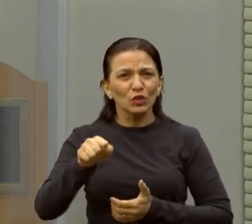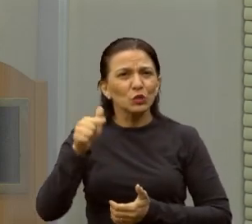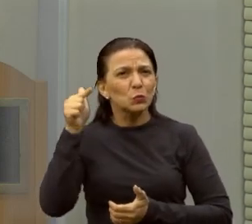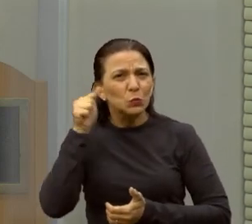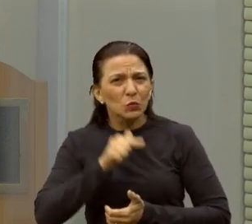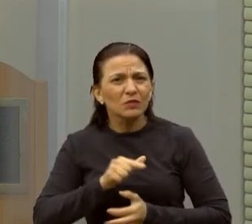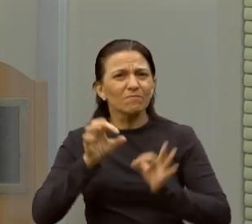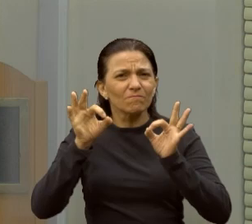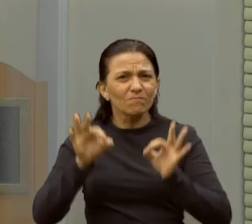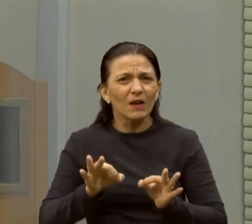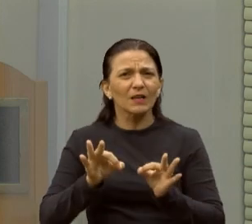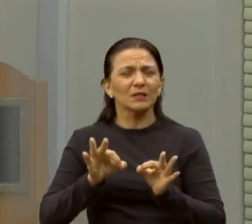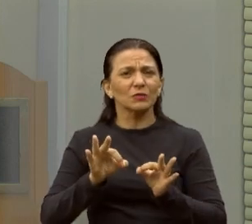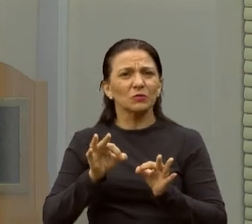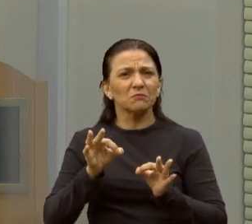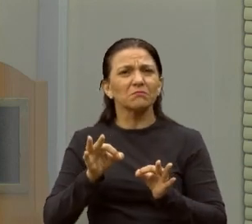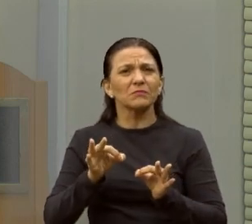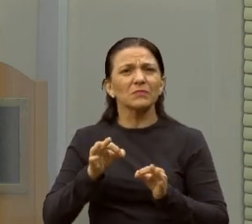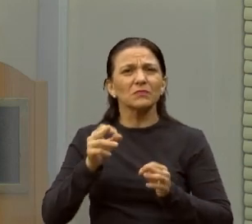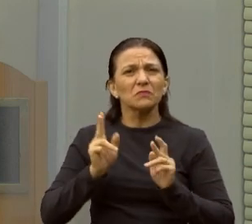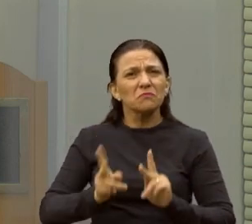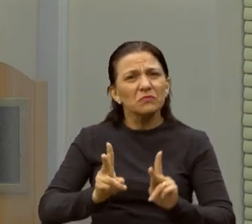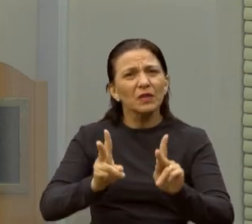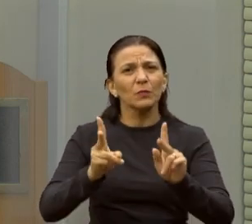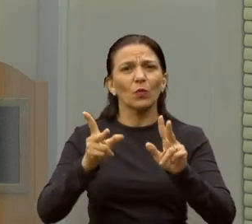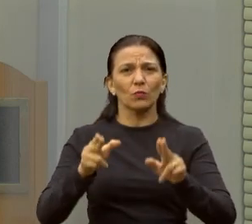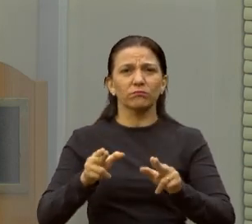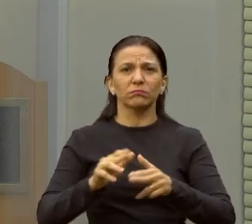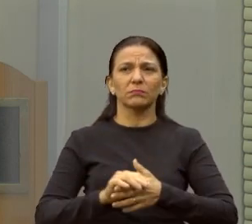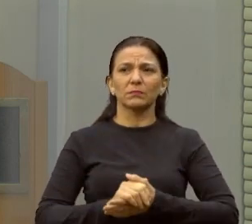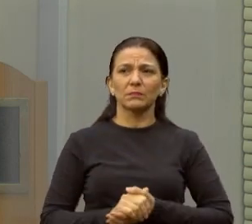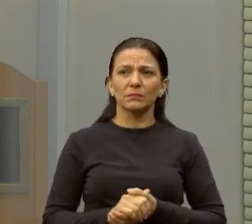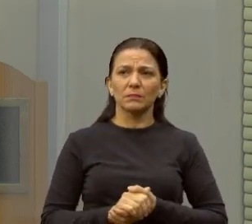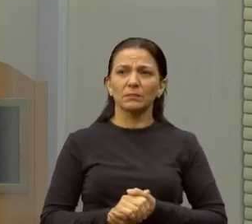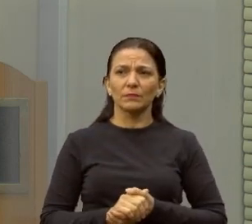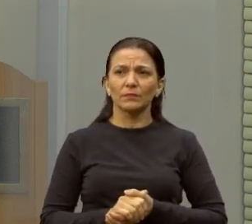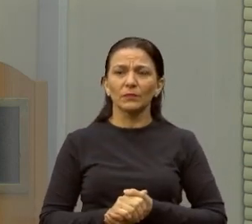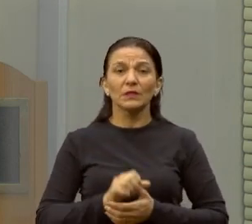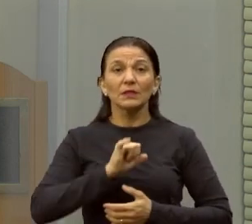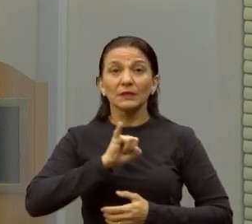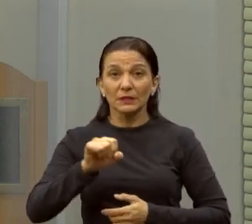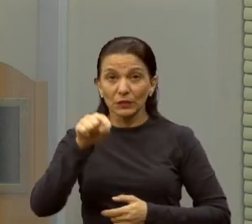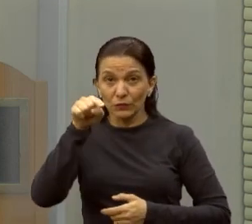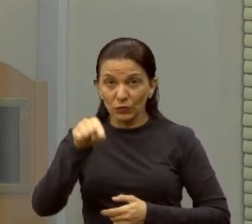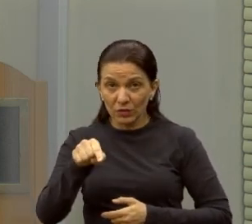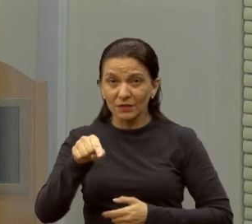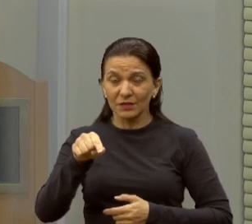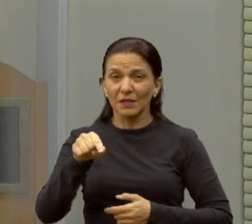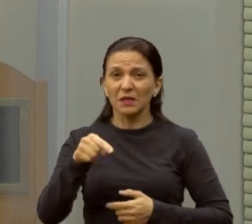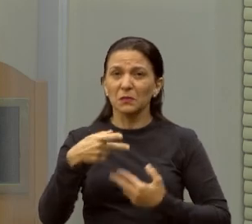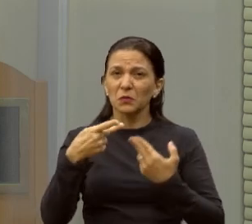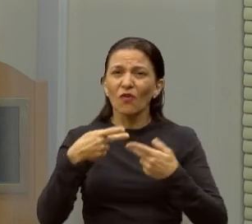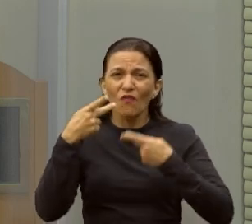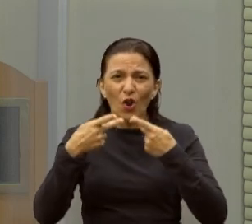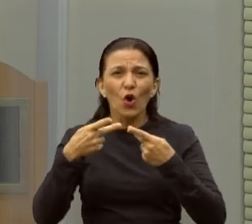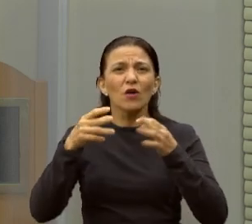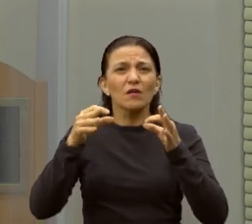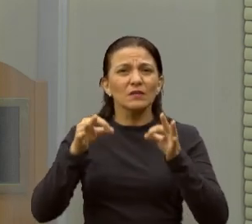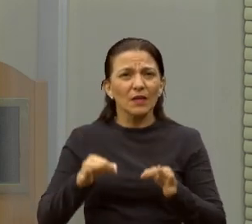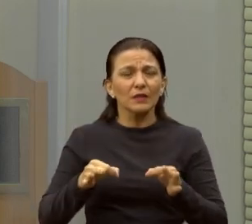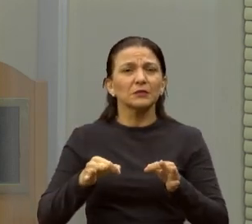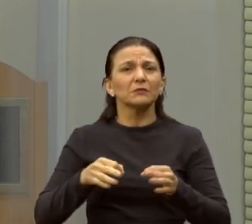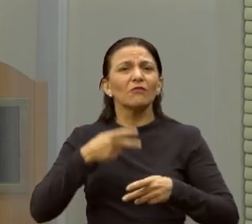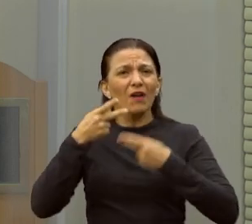a isso dica conselho da minha mãe se você fez algo tenha coragem de dizê-lo a